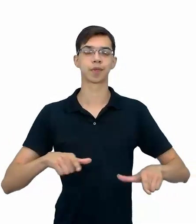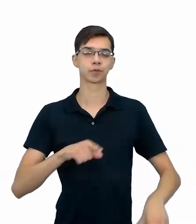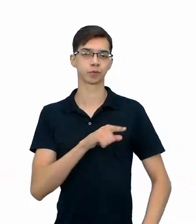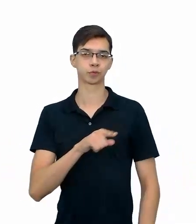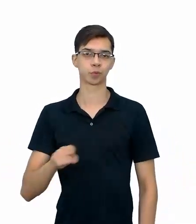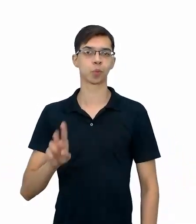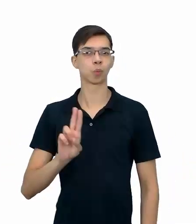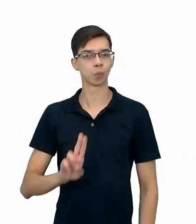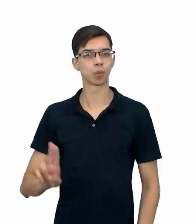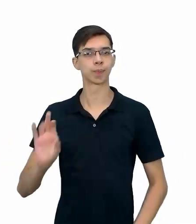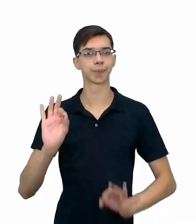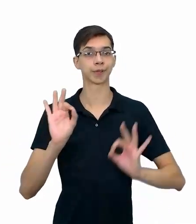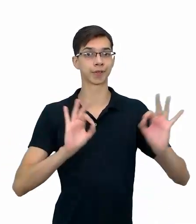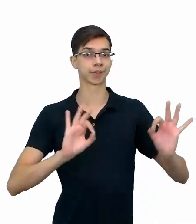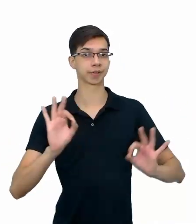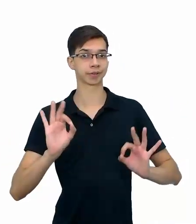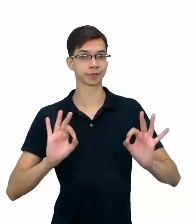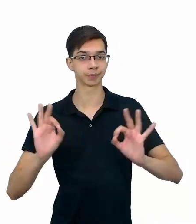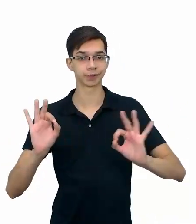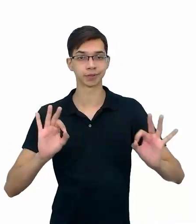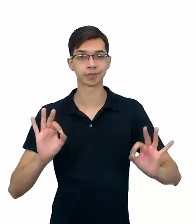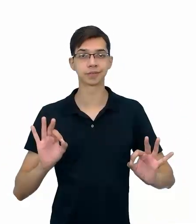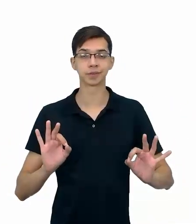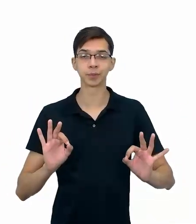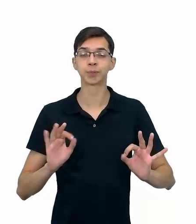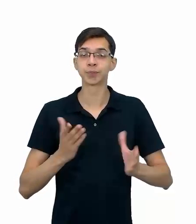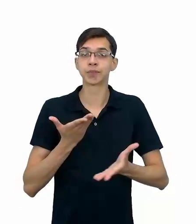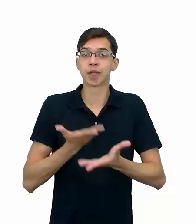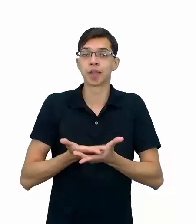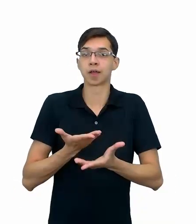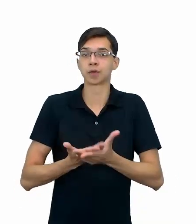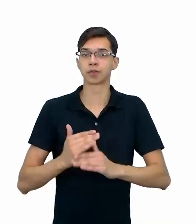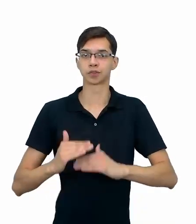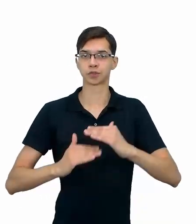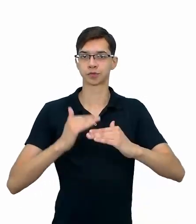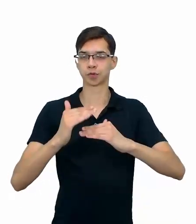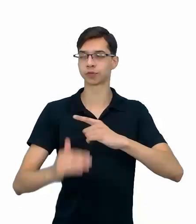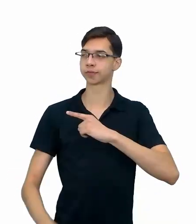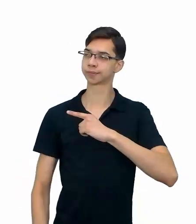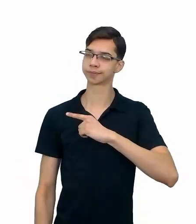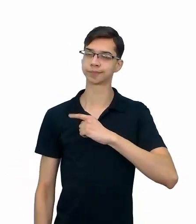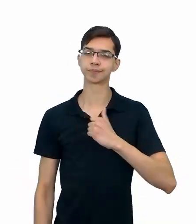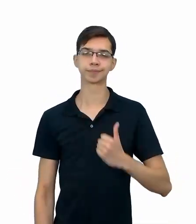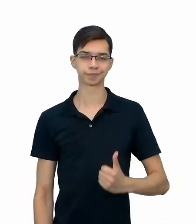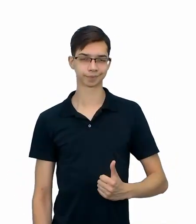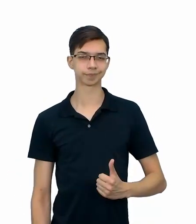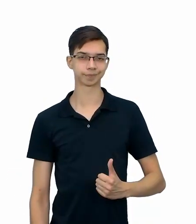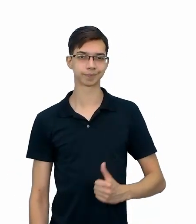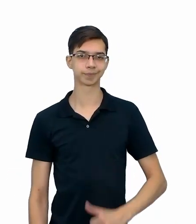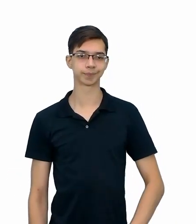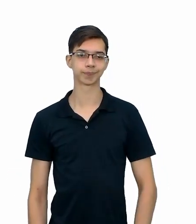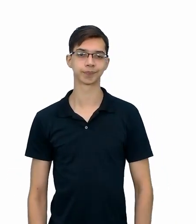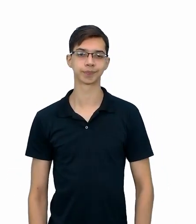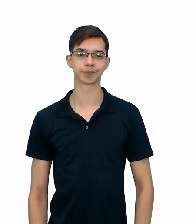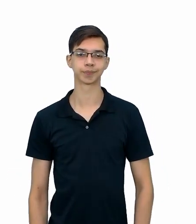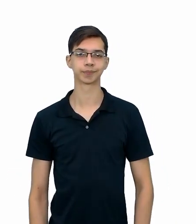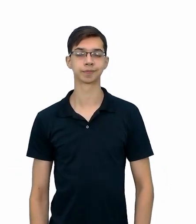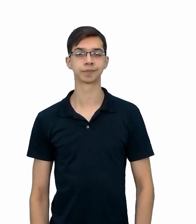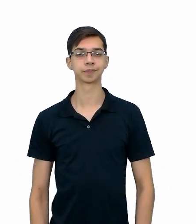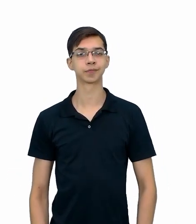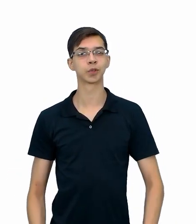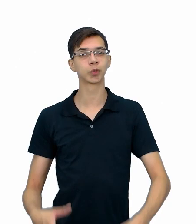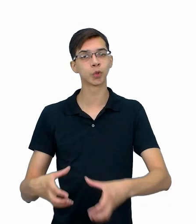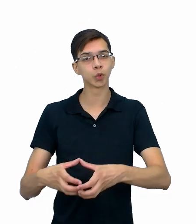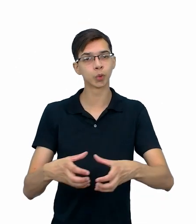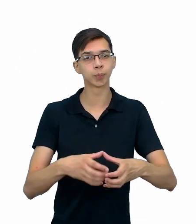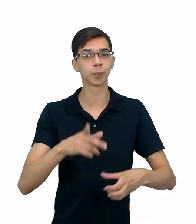essa preparação aqui, né, esse plano de aula que está sendo desenvolvido, tá? Que pode ser produzido aí junto no grupo, junto com vocês, com os